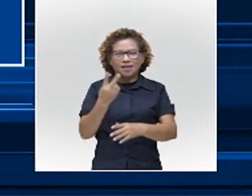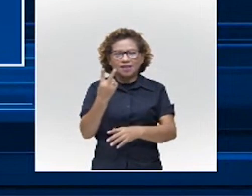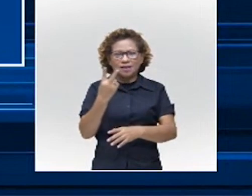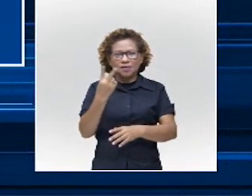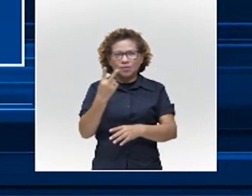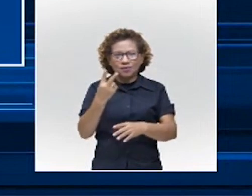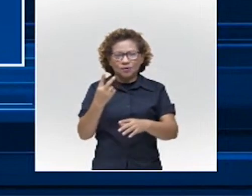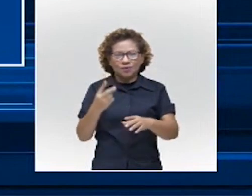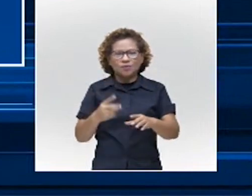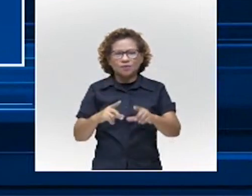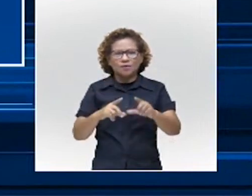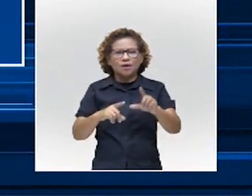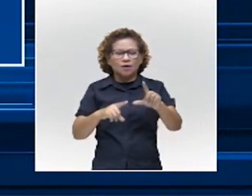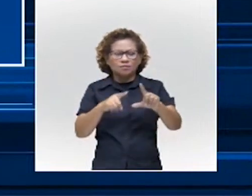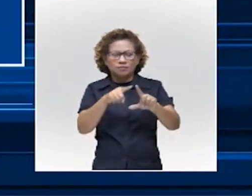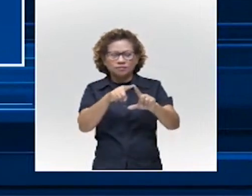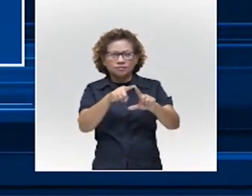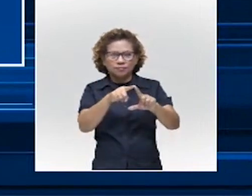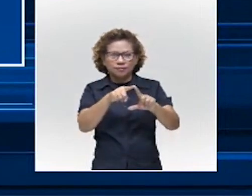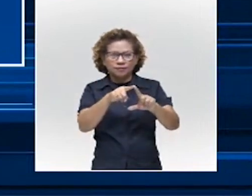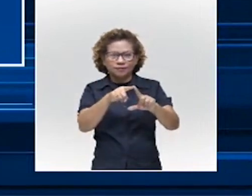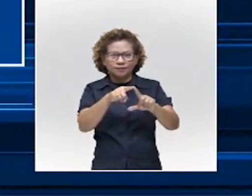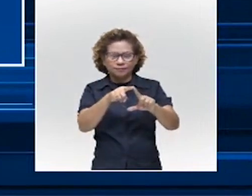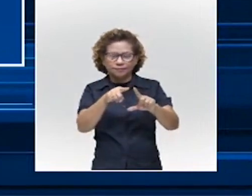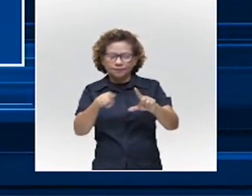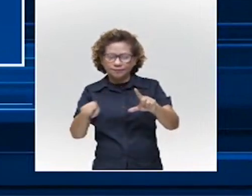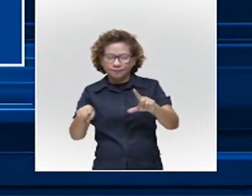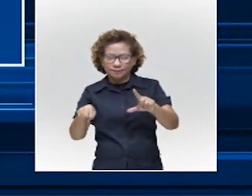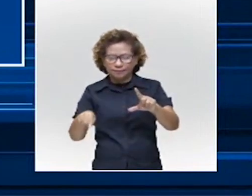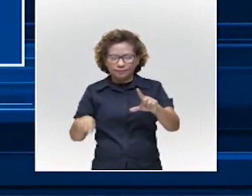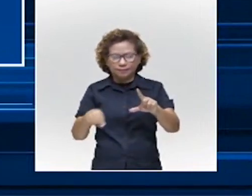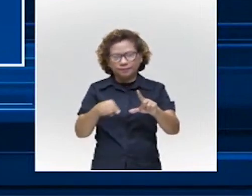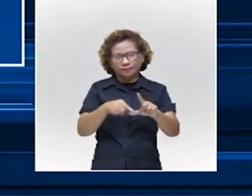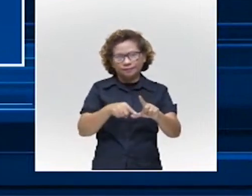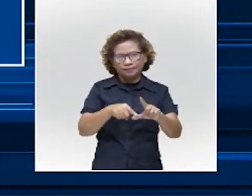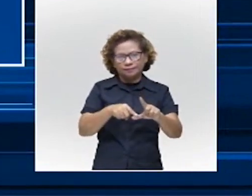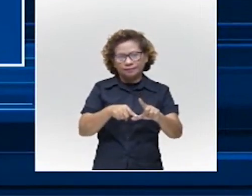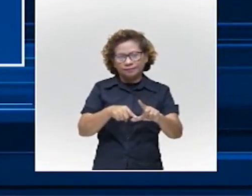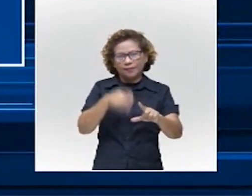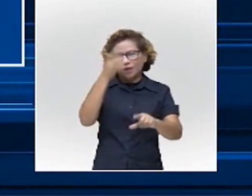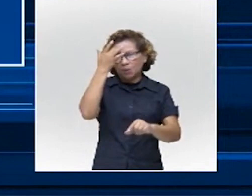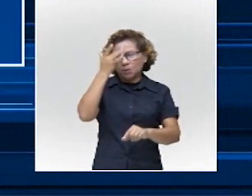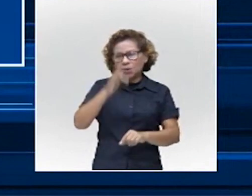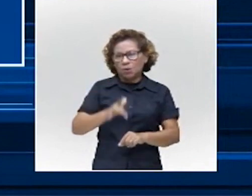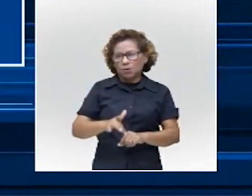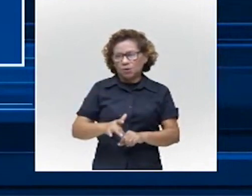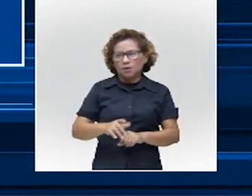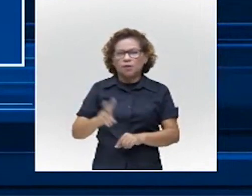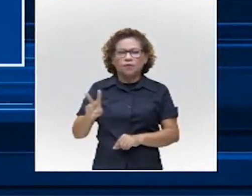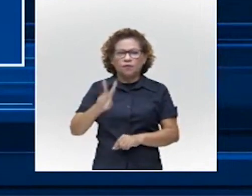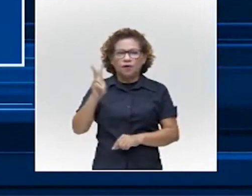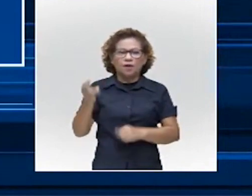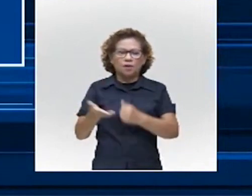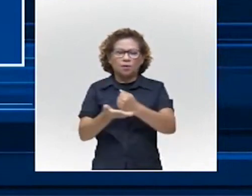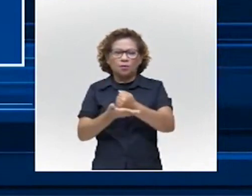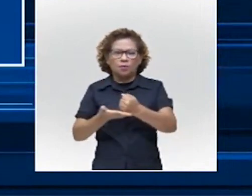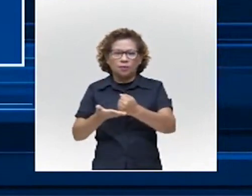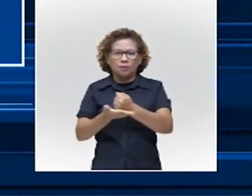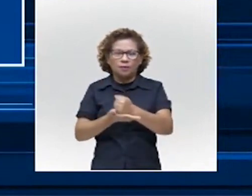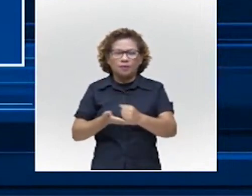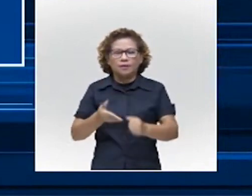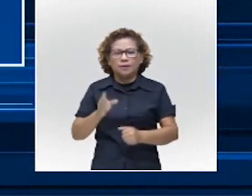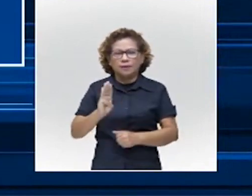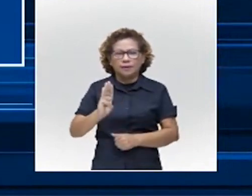a altura x, eu tenho a hipotenusa 5, mas eu não sei qual é o valor da base. Mas vejamos